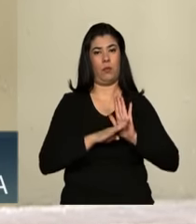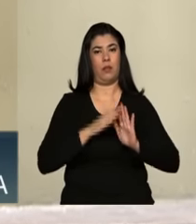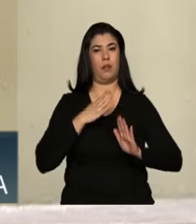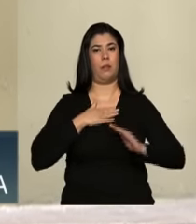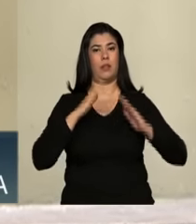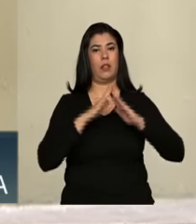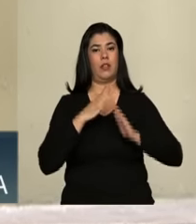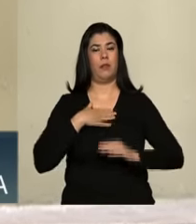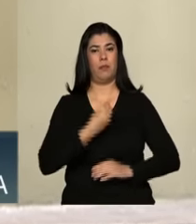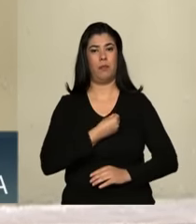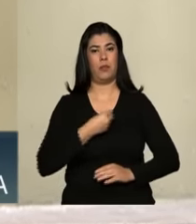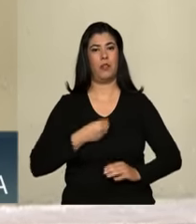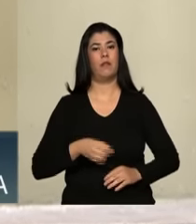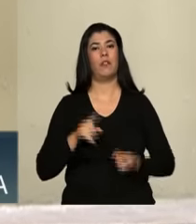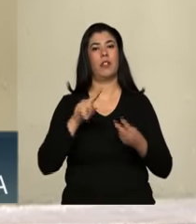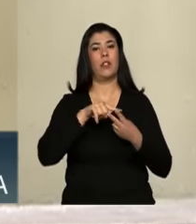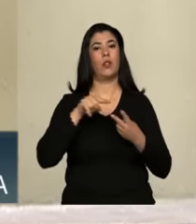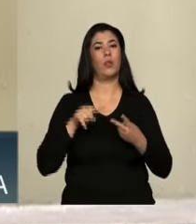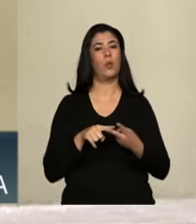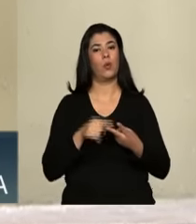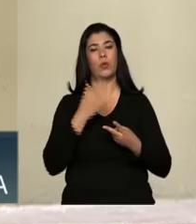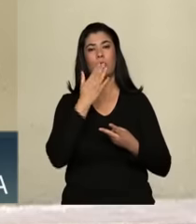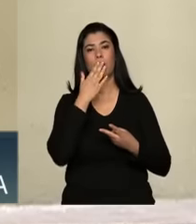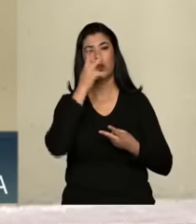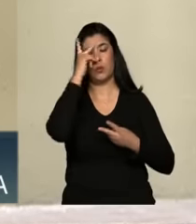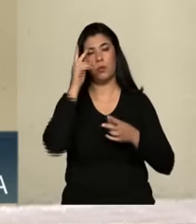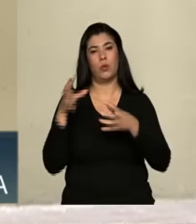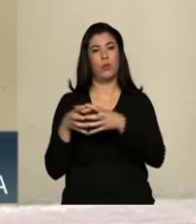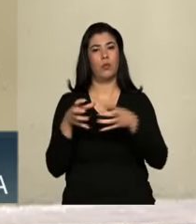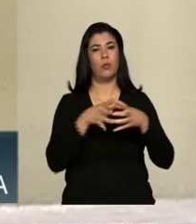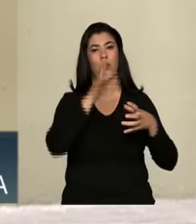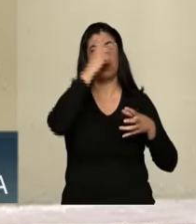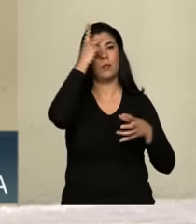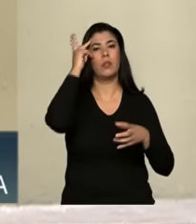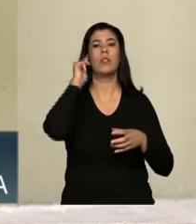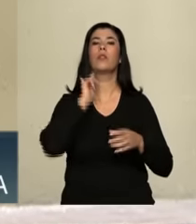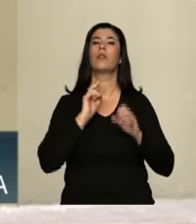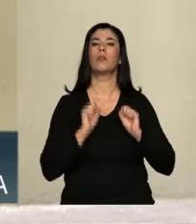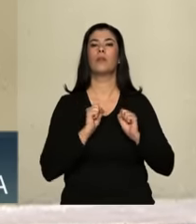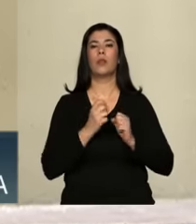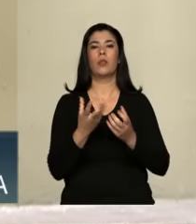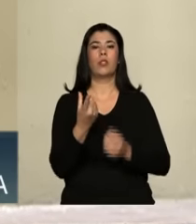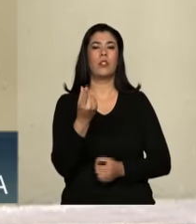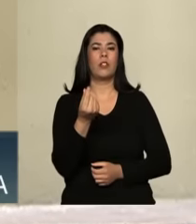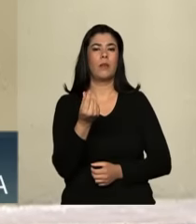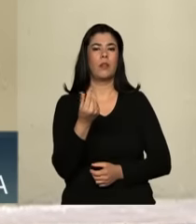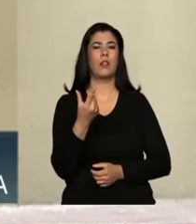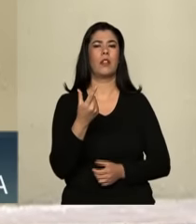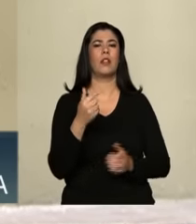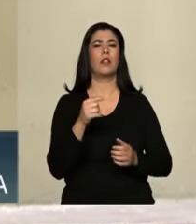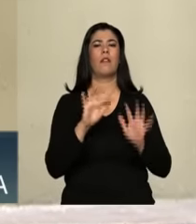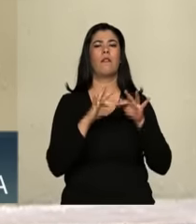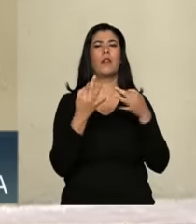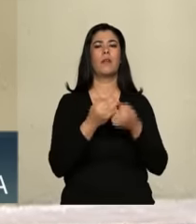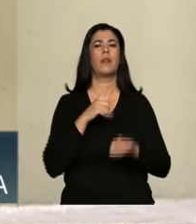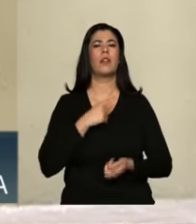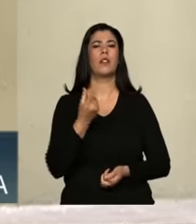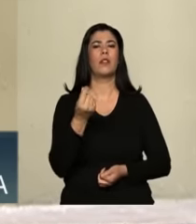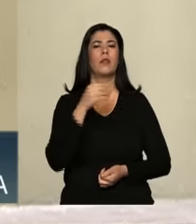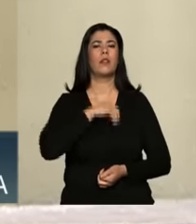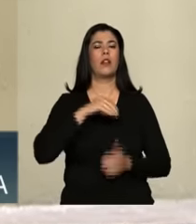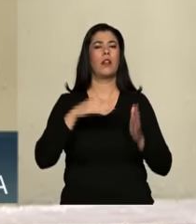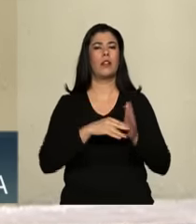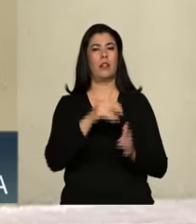duas faixas de renda contempladas. A primeira é para famílias com renda mensal de até R$